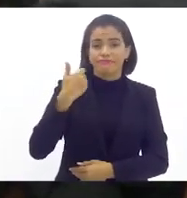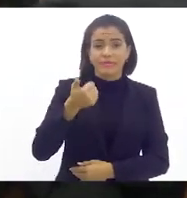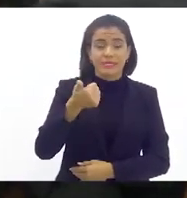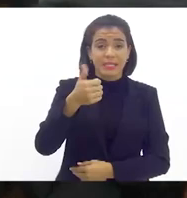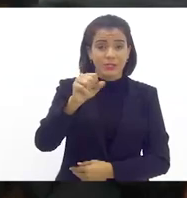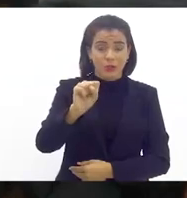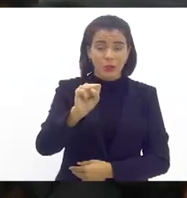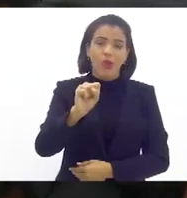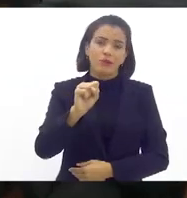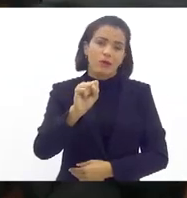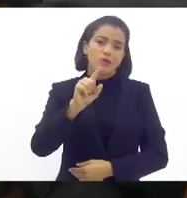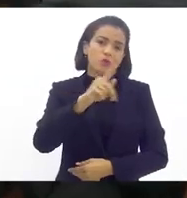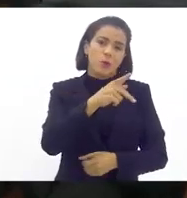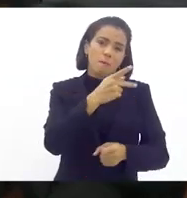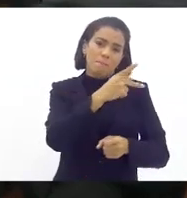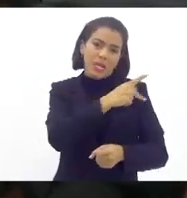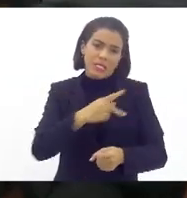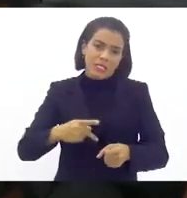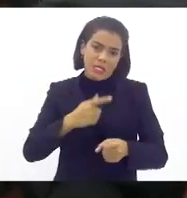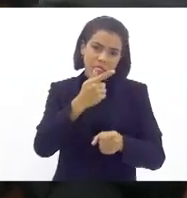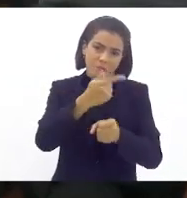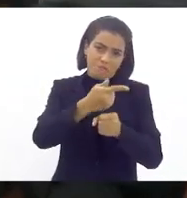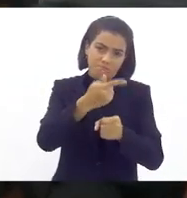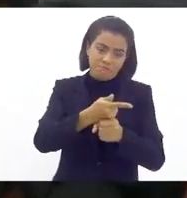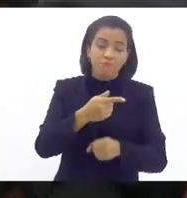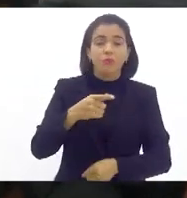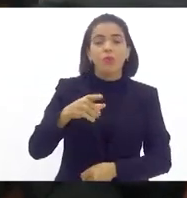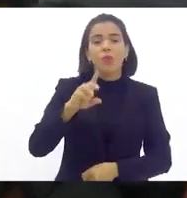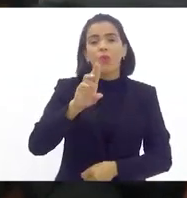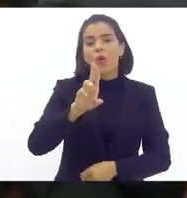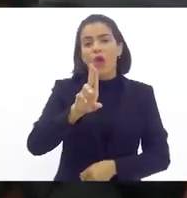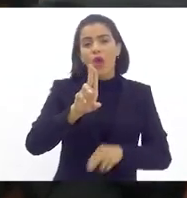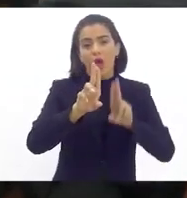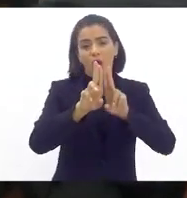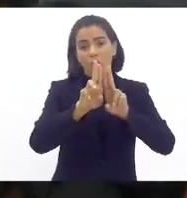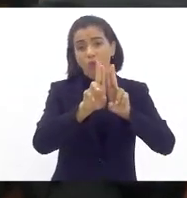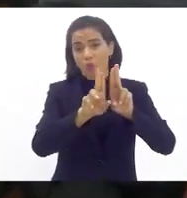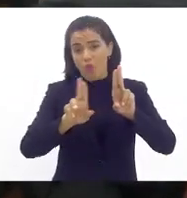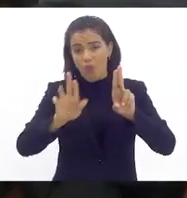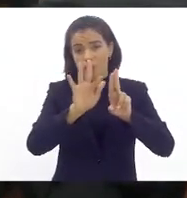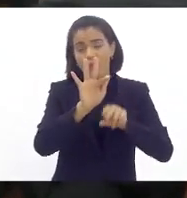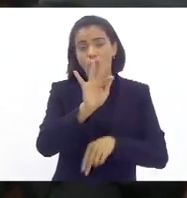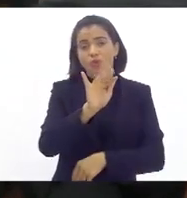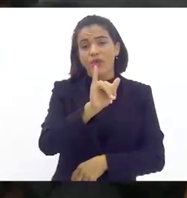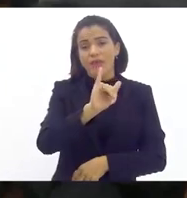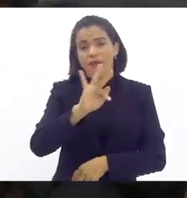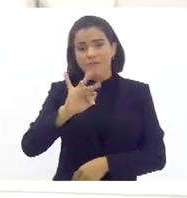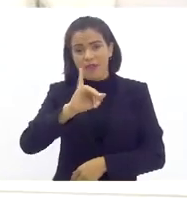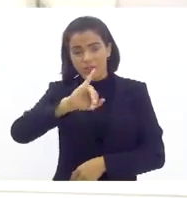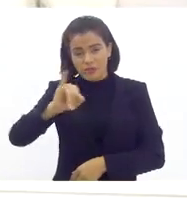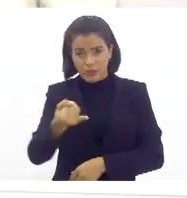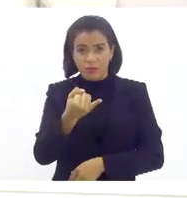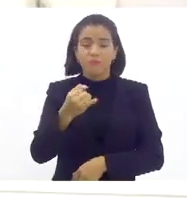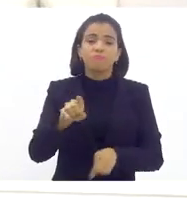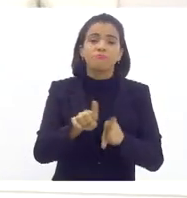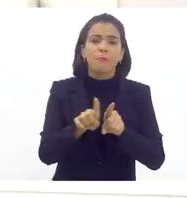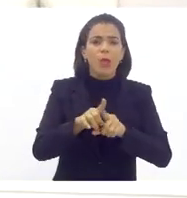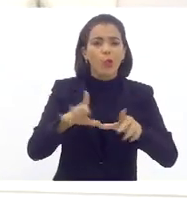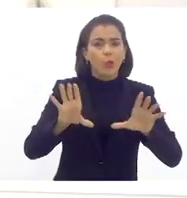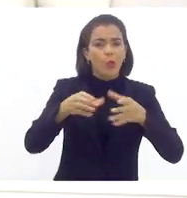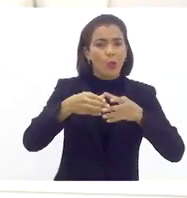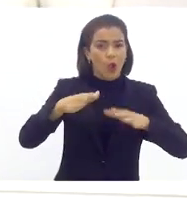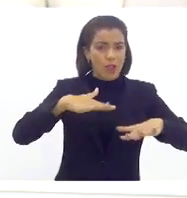Grêmio do IFRJ Niterói, compõe a UBS, que a União Brasileira dos Estudantes Secundaristas, e sou militante do Coletivo Juntos.